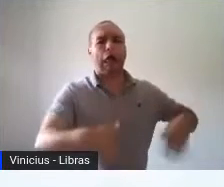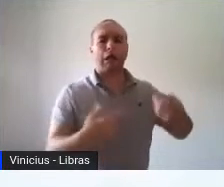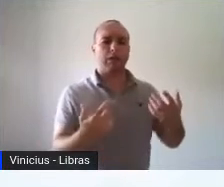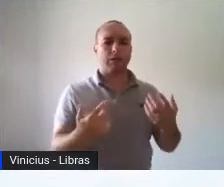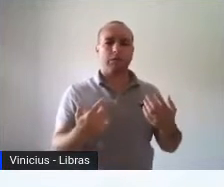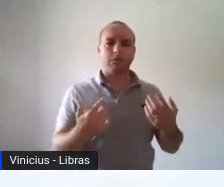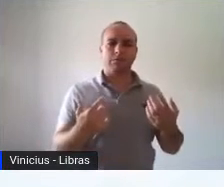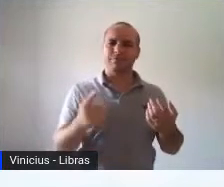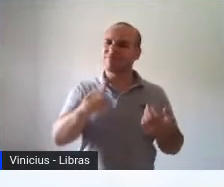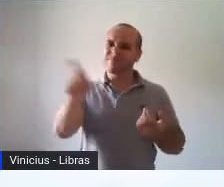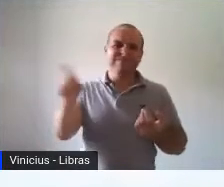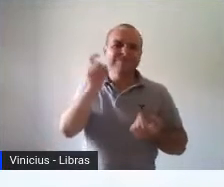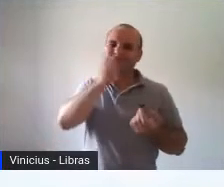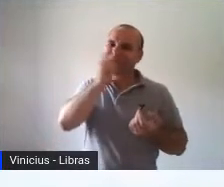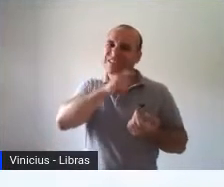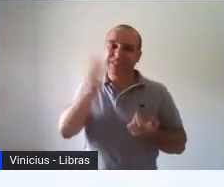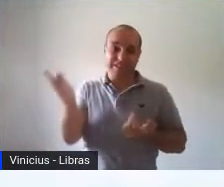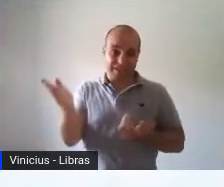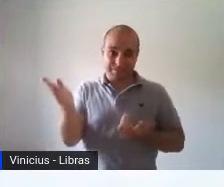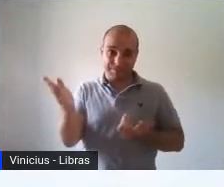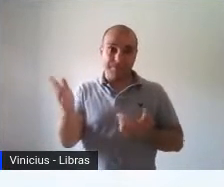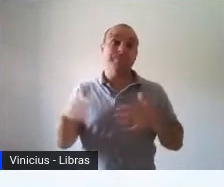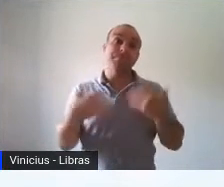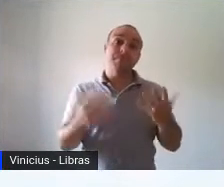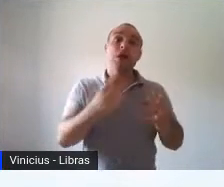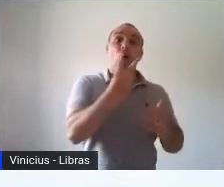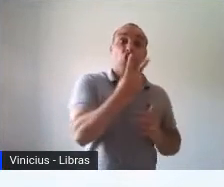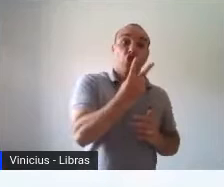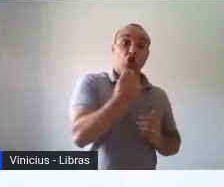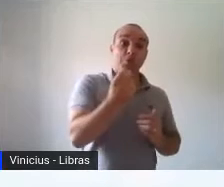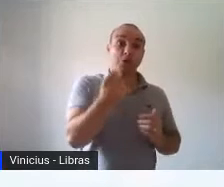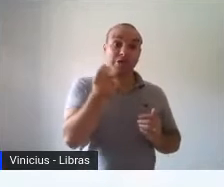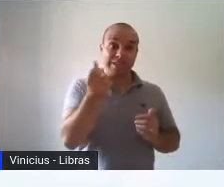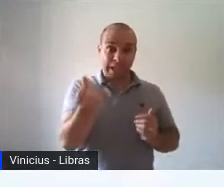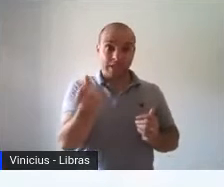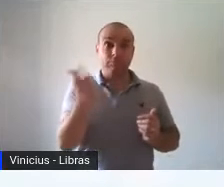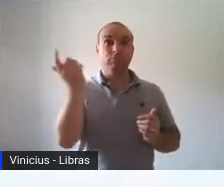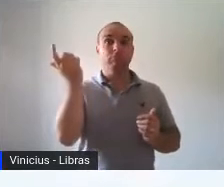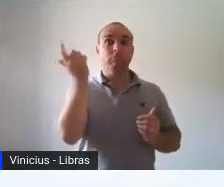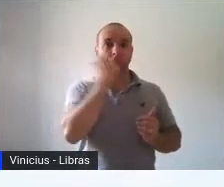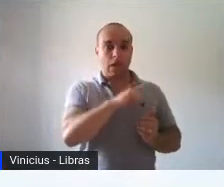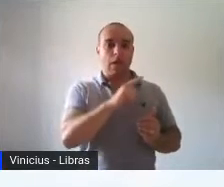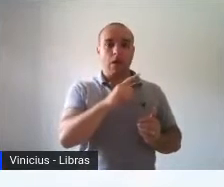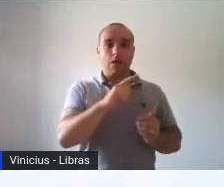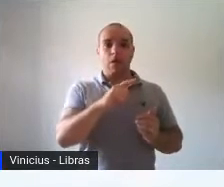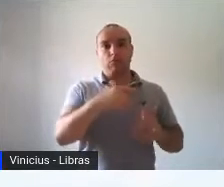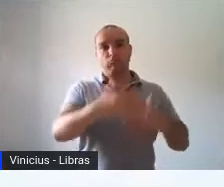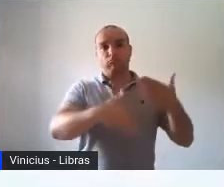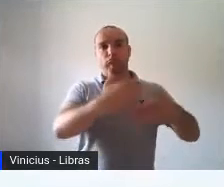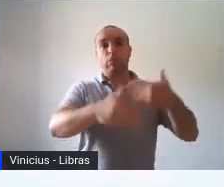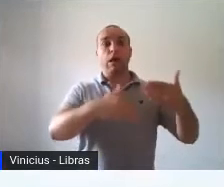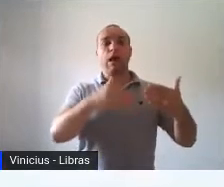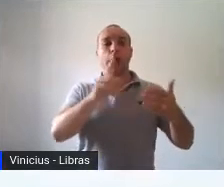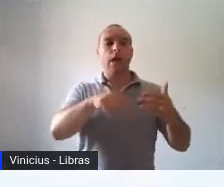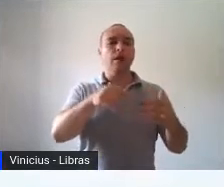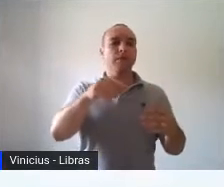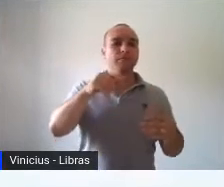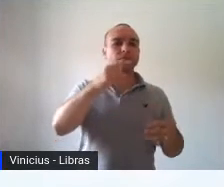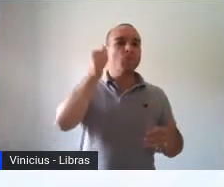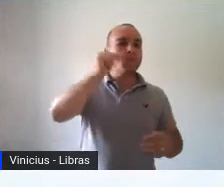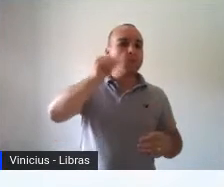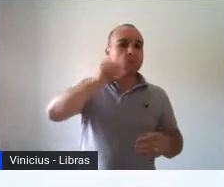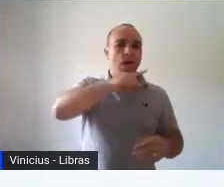a partir de 2006, você teve uma regra que foi essa regra. No governo Dilma, ela renovou essa regra, e essa regra valia